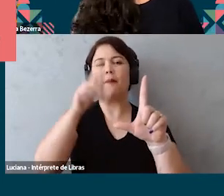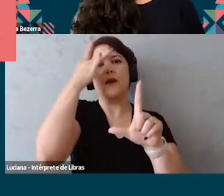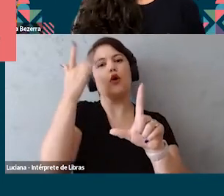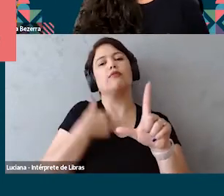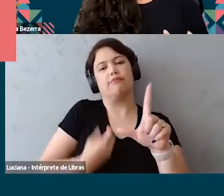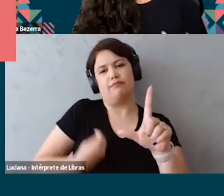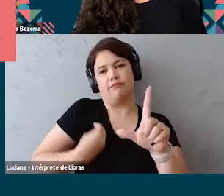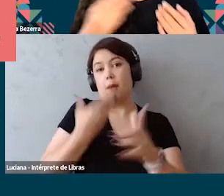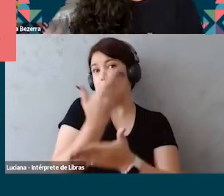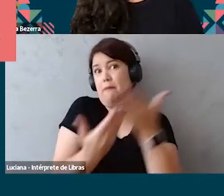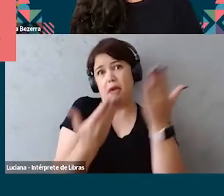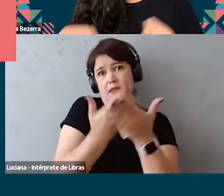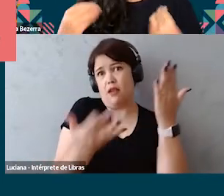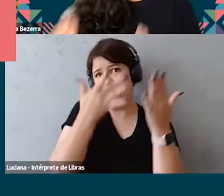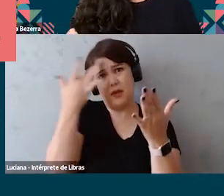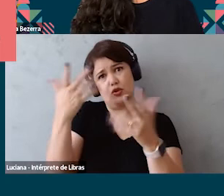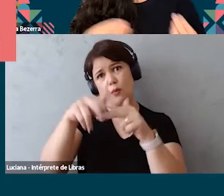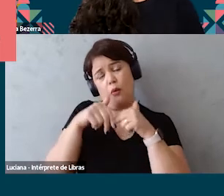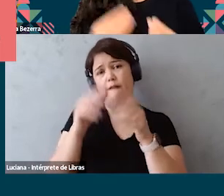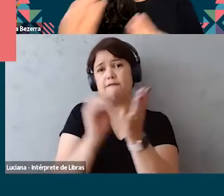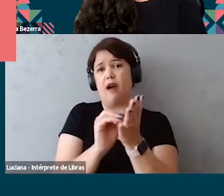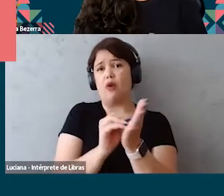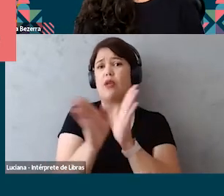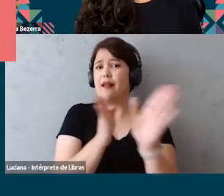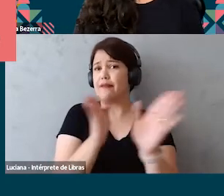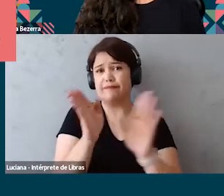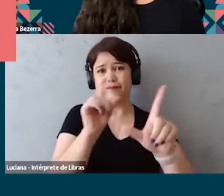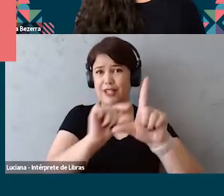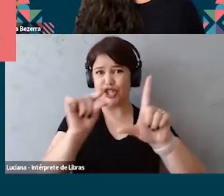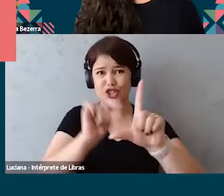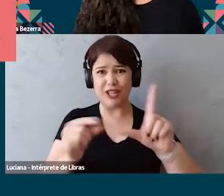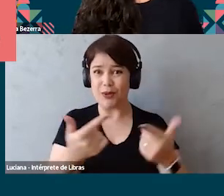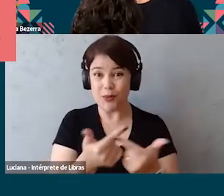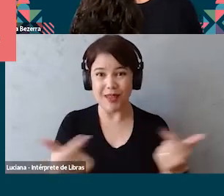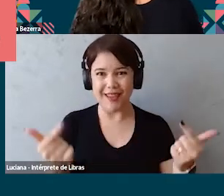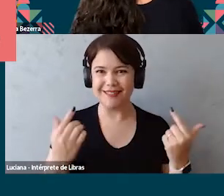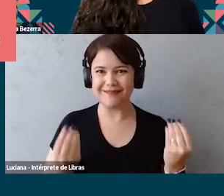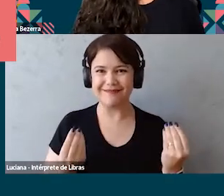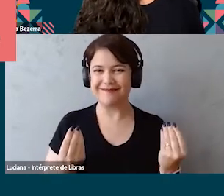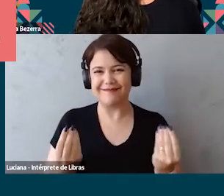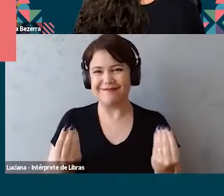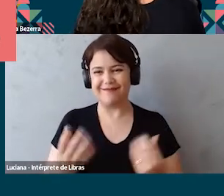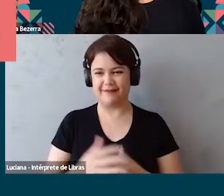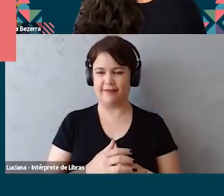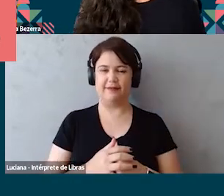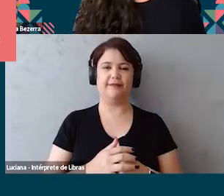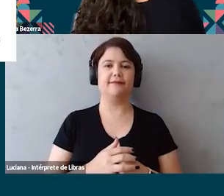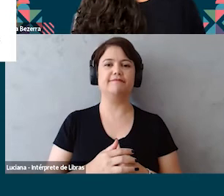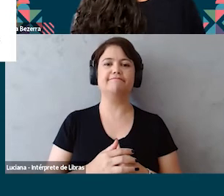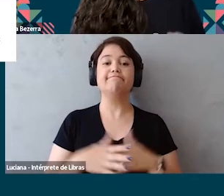seja, os produtores de conteúdo estão perdendo pessoas justamente pela falta de legenda, por exemplo.